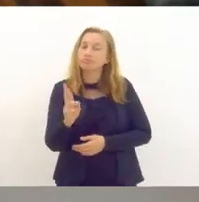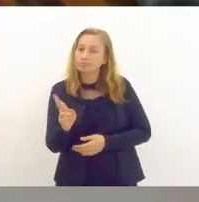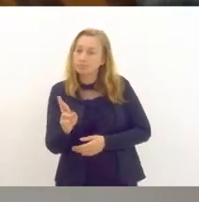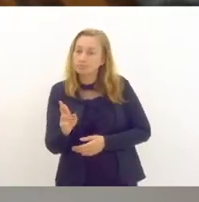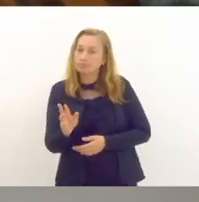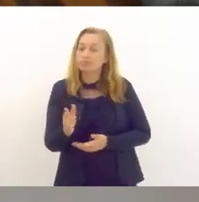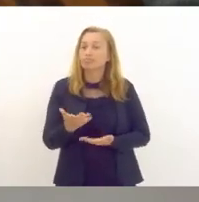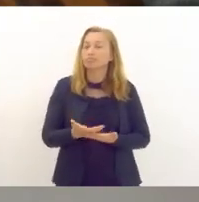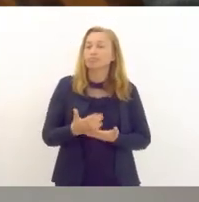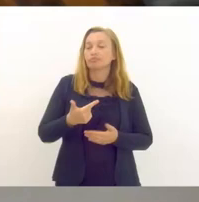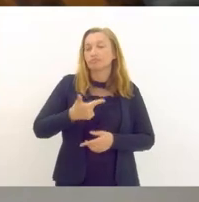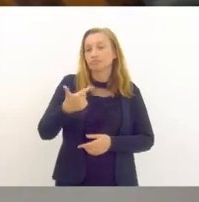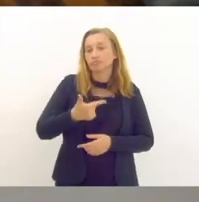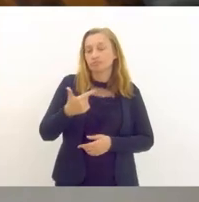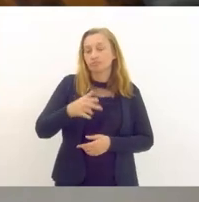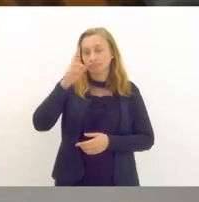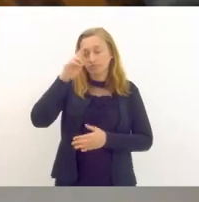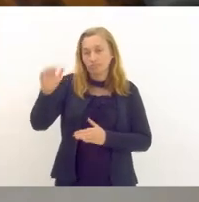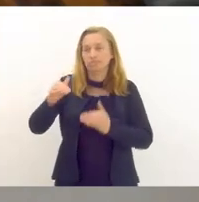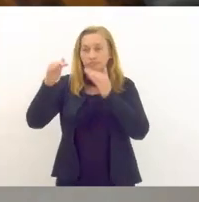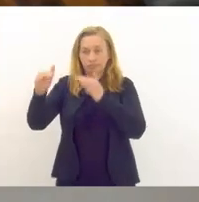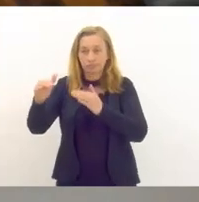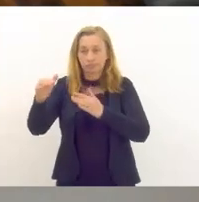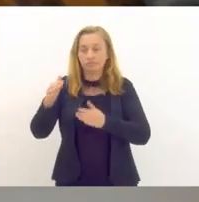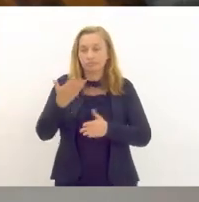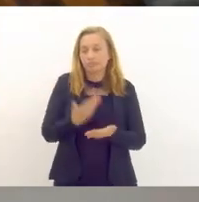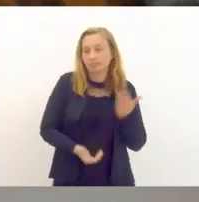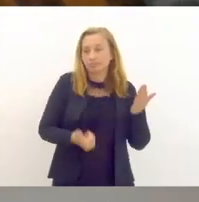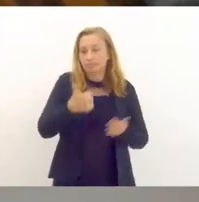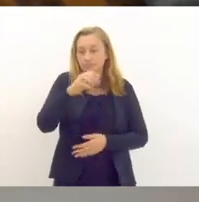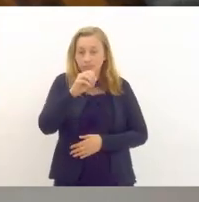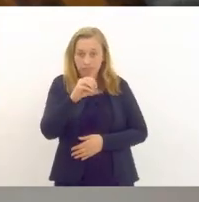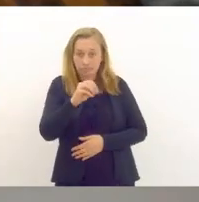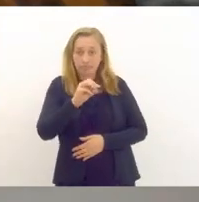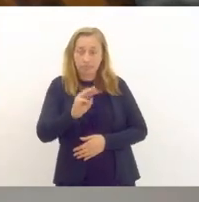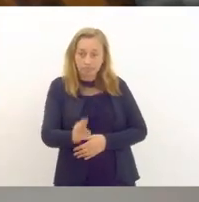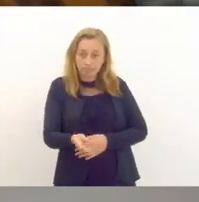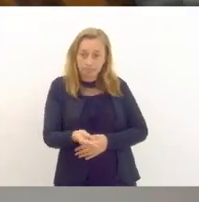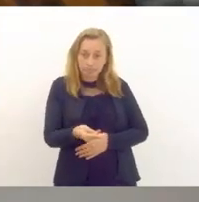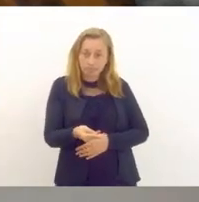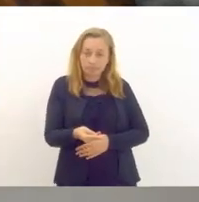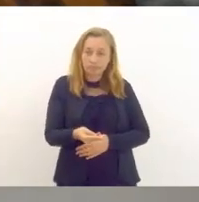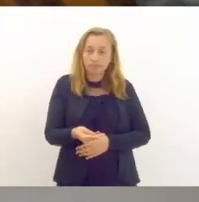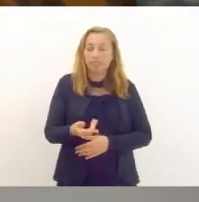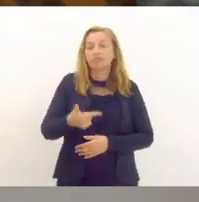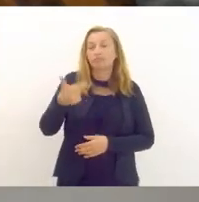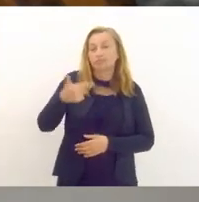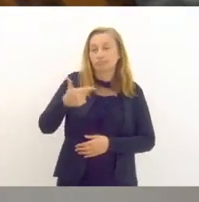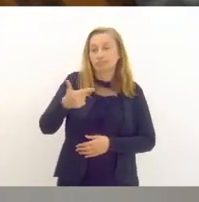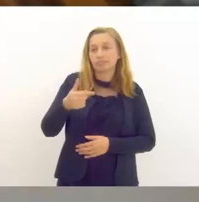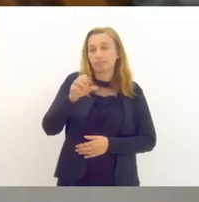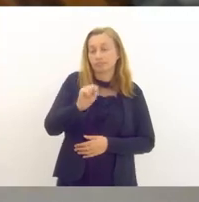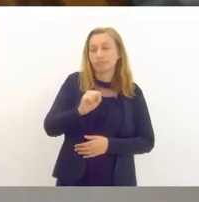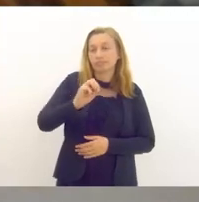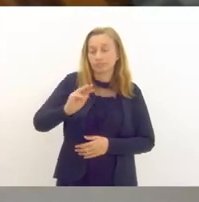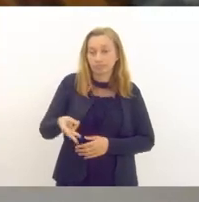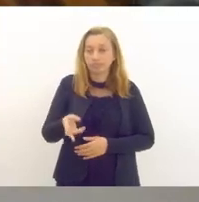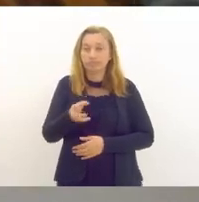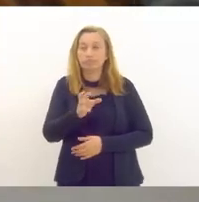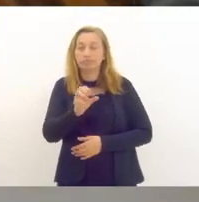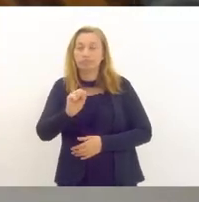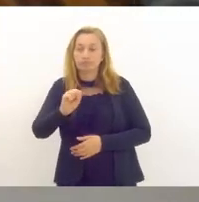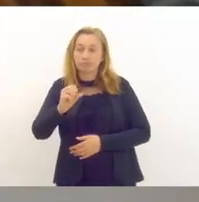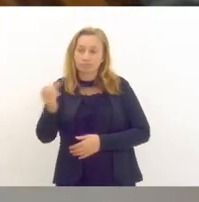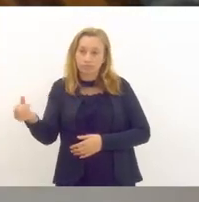vossa excelência perde 10 bilhões segundo esse que vos fala perde oito milhões e 600